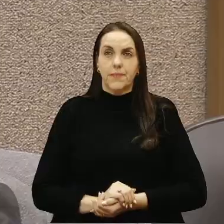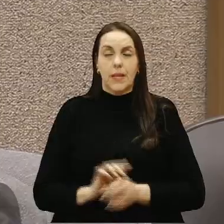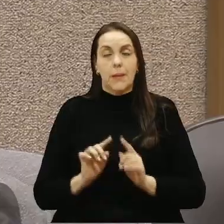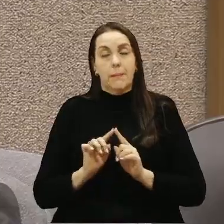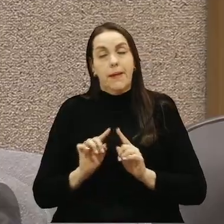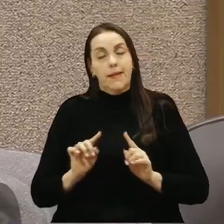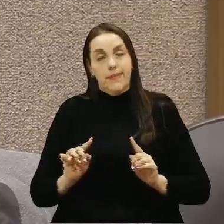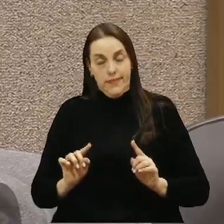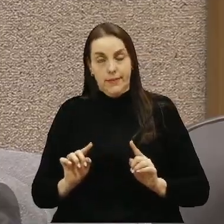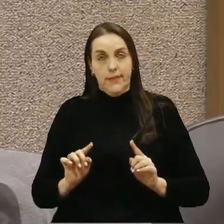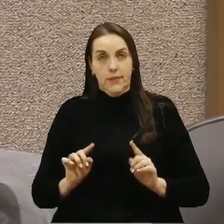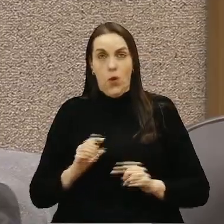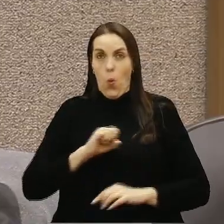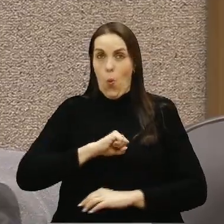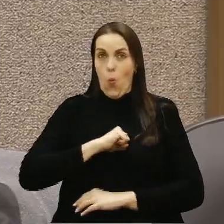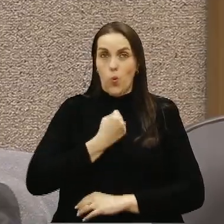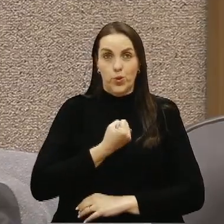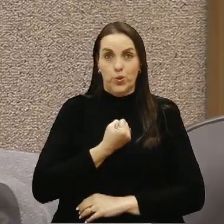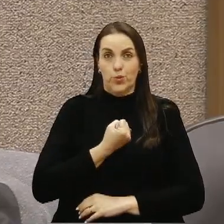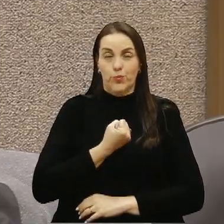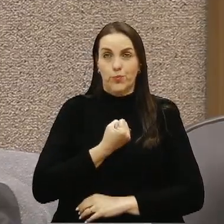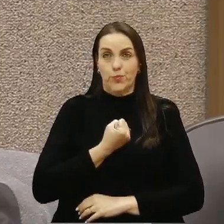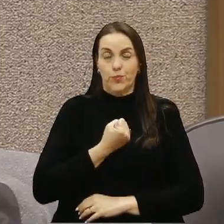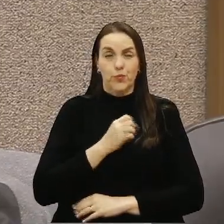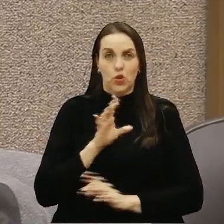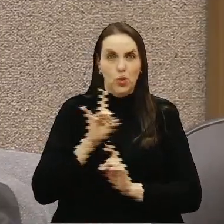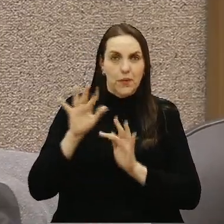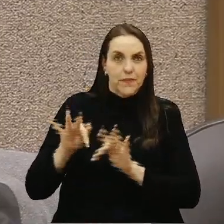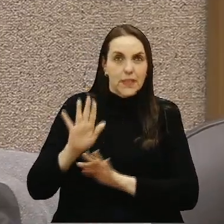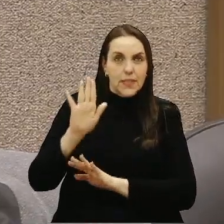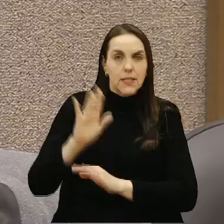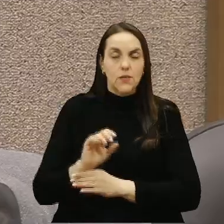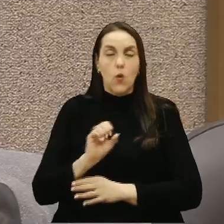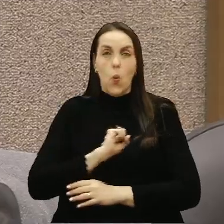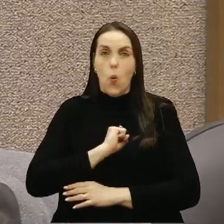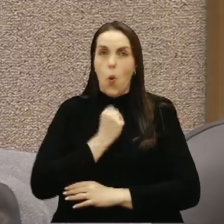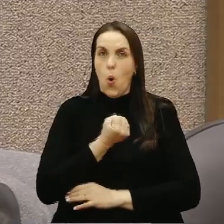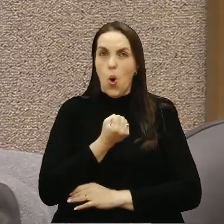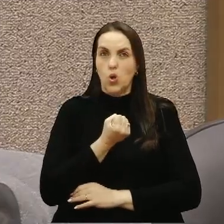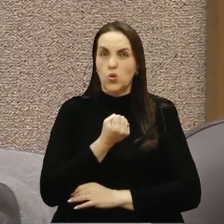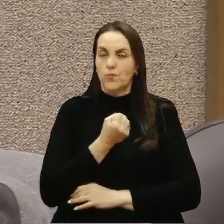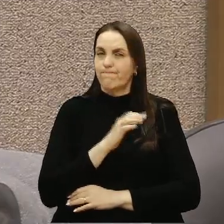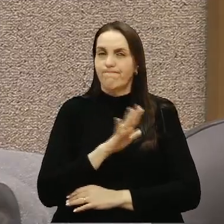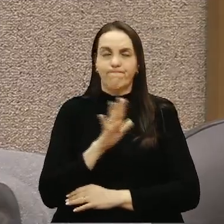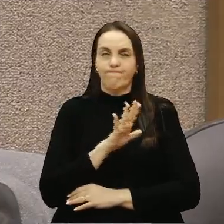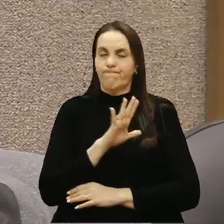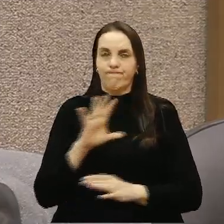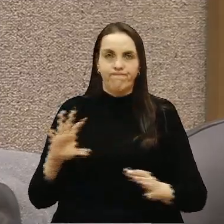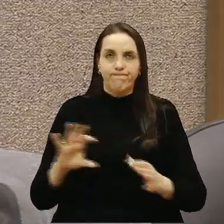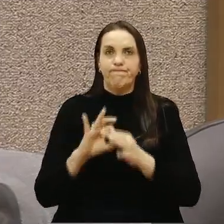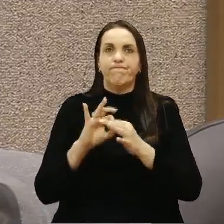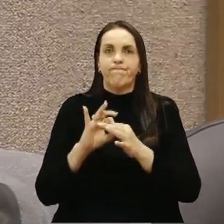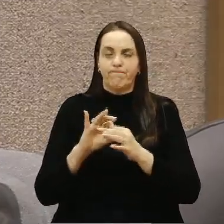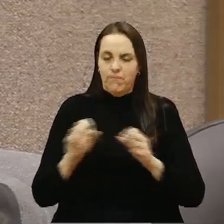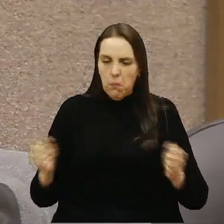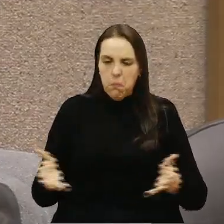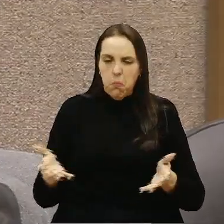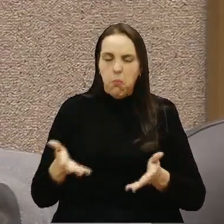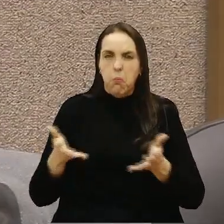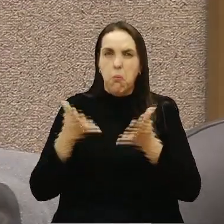Agora, ódio, só para finalizar, senhor presidente, ódio enganja, ódio é o fermento do